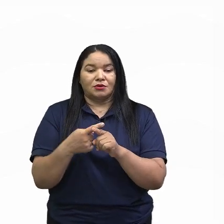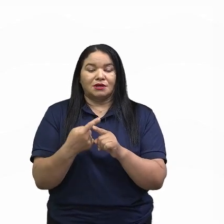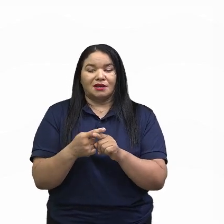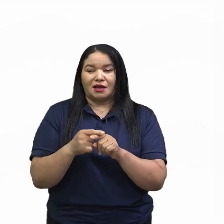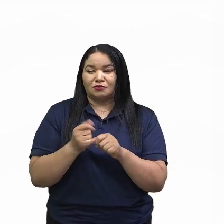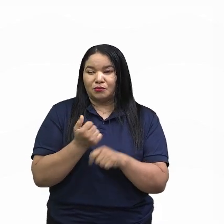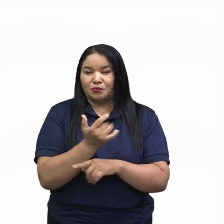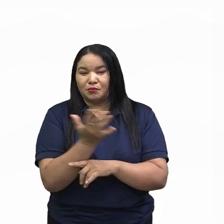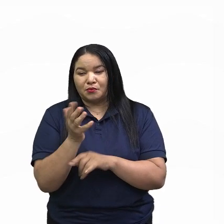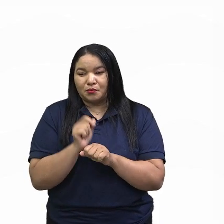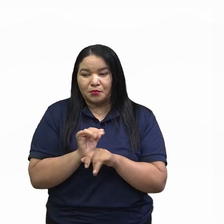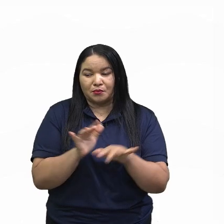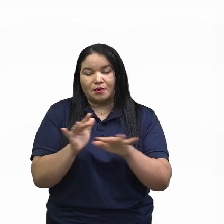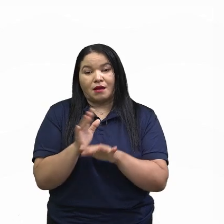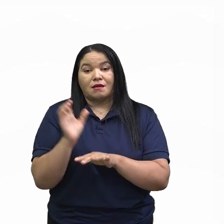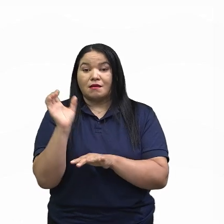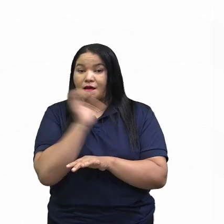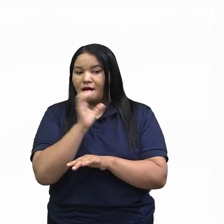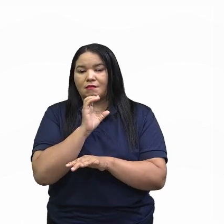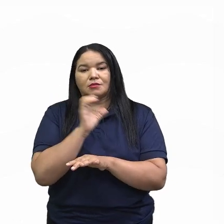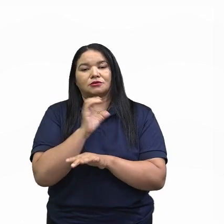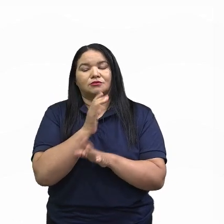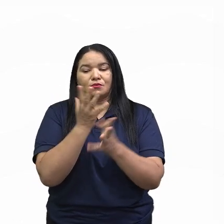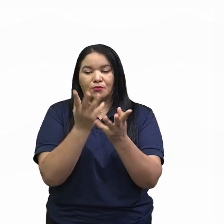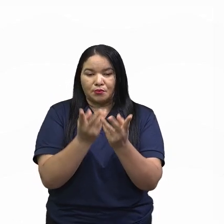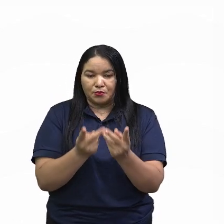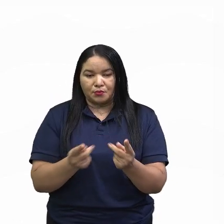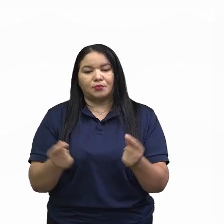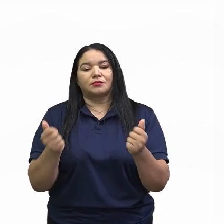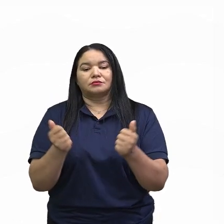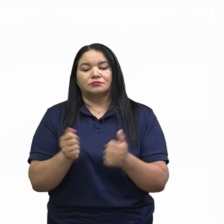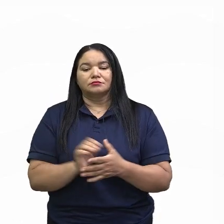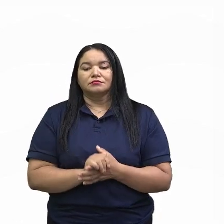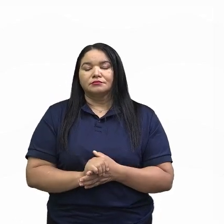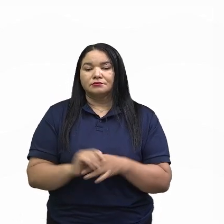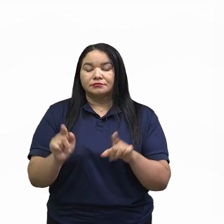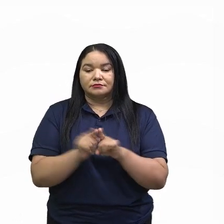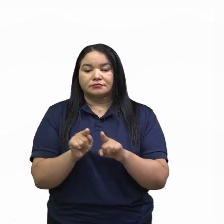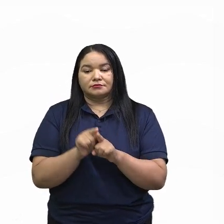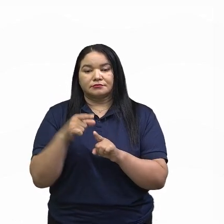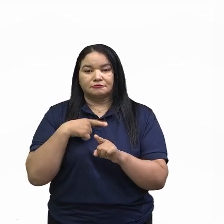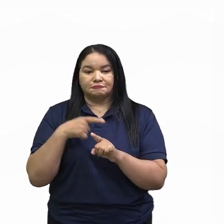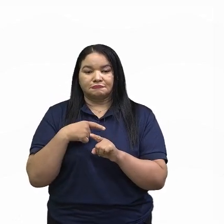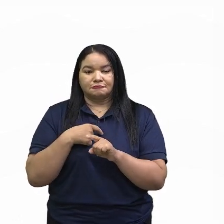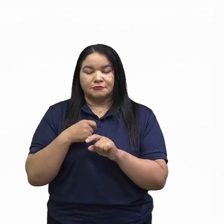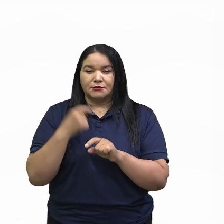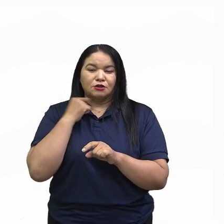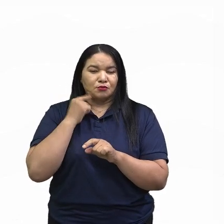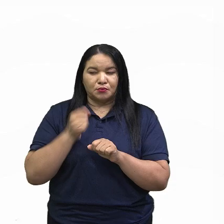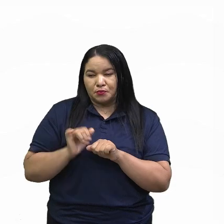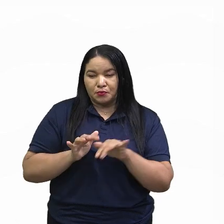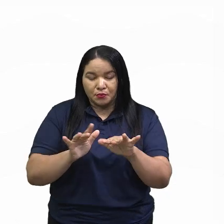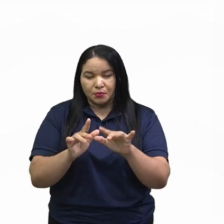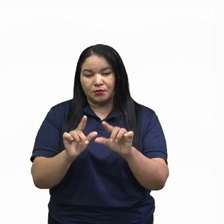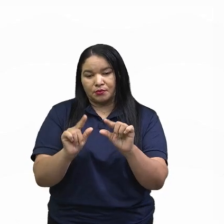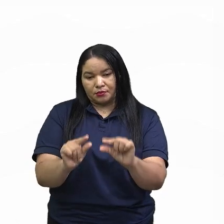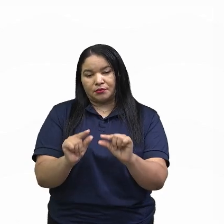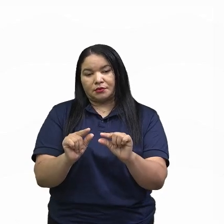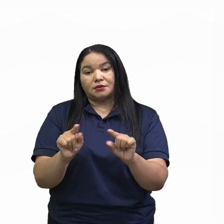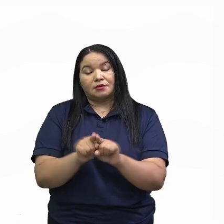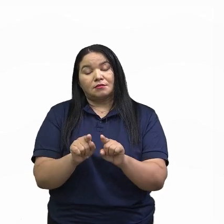natureza rapidamente, né? E ele tem baixo teor poluente. E ele é usado também